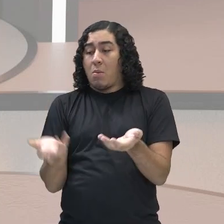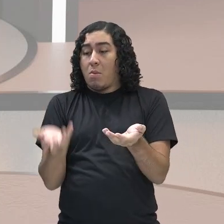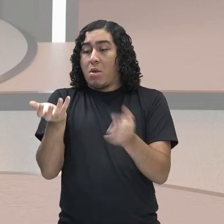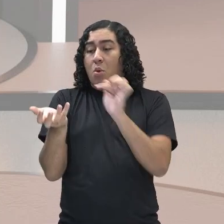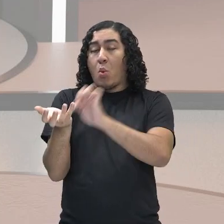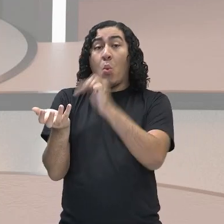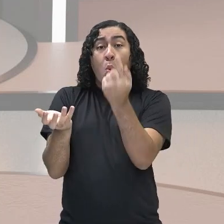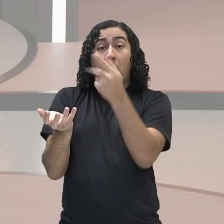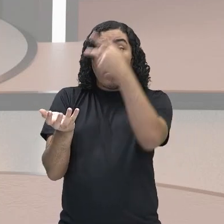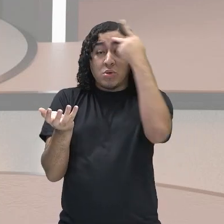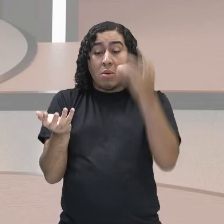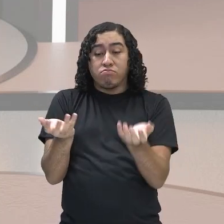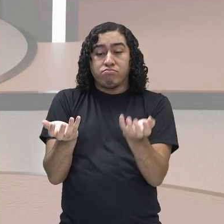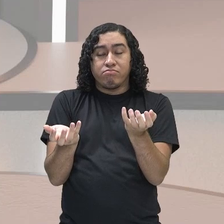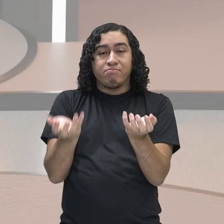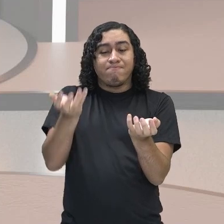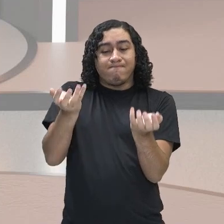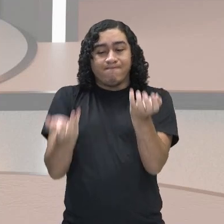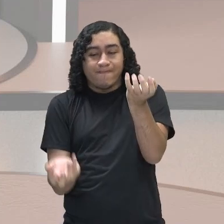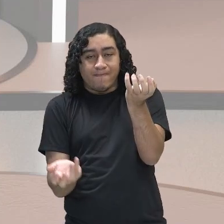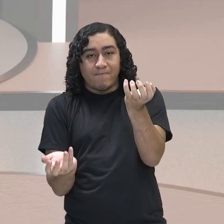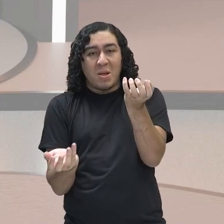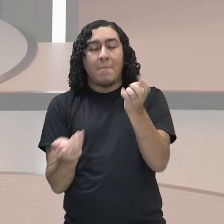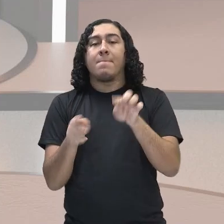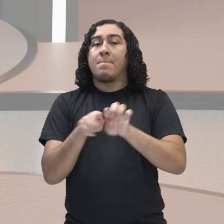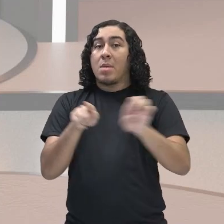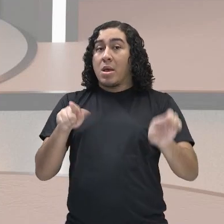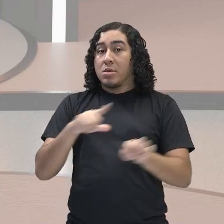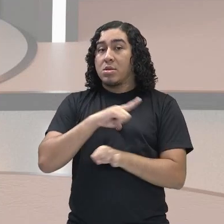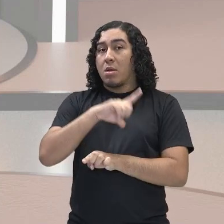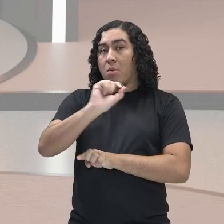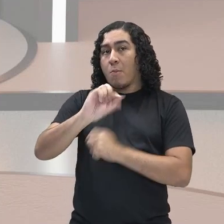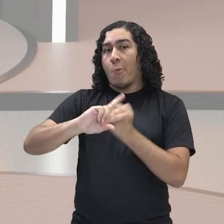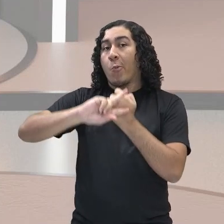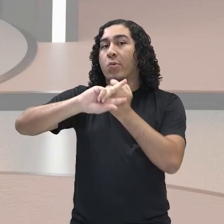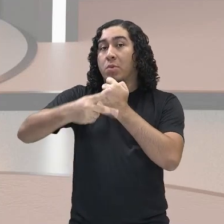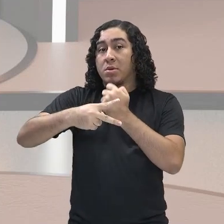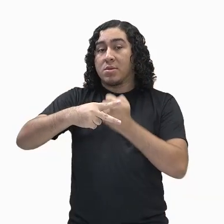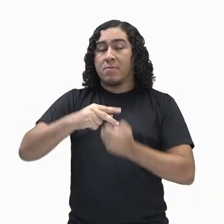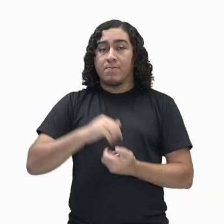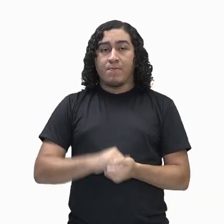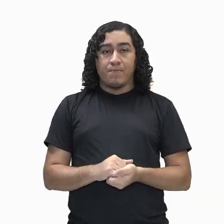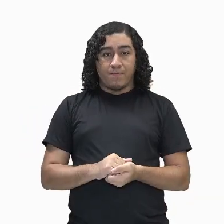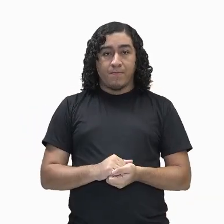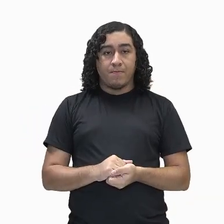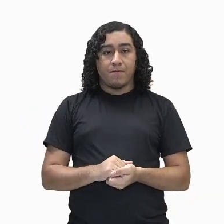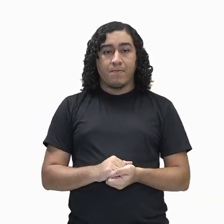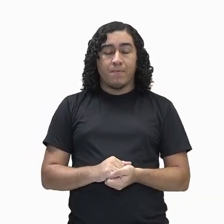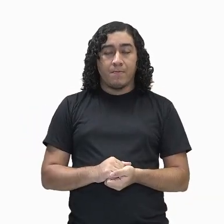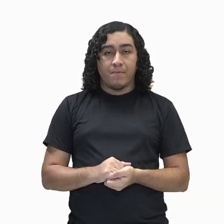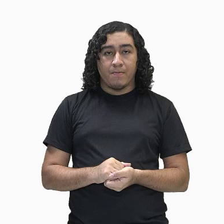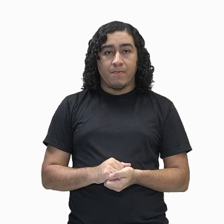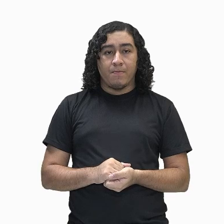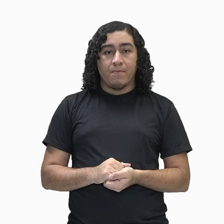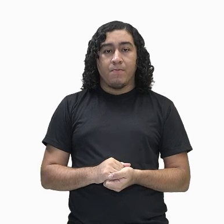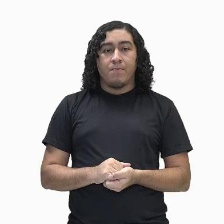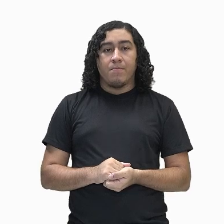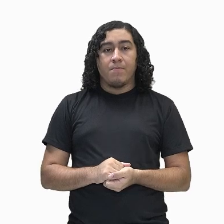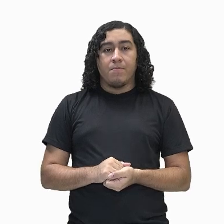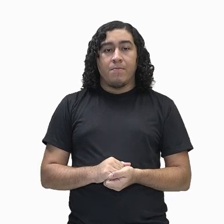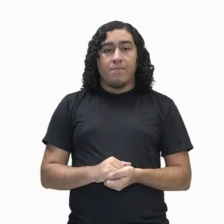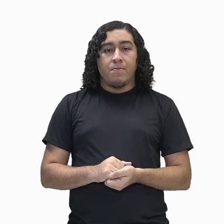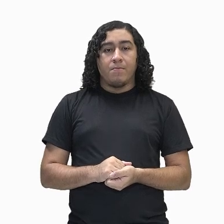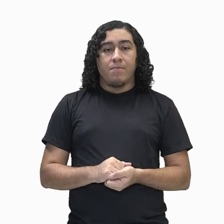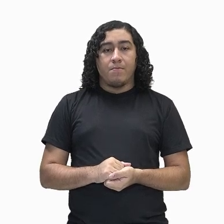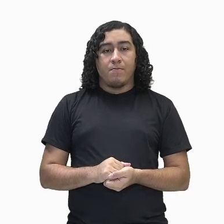peso maior. Mas temos aí causas e consequências. As